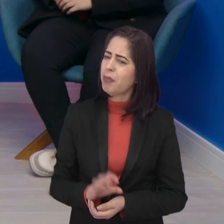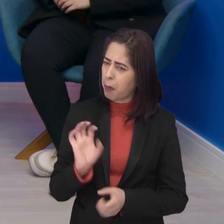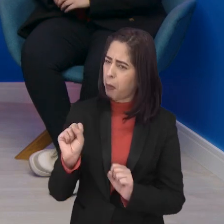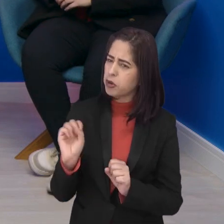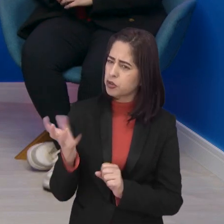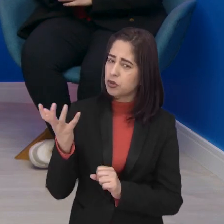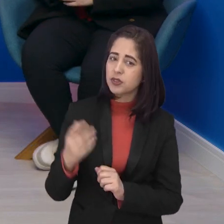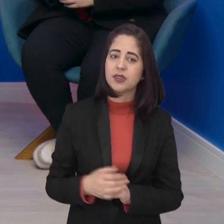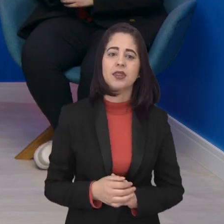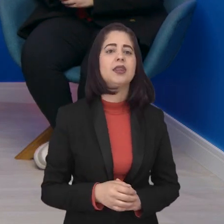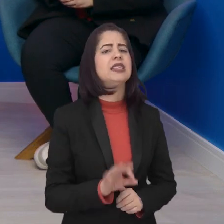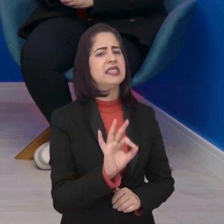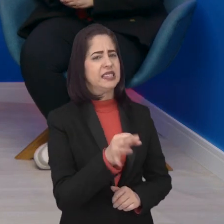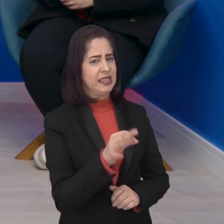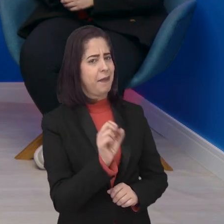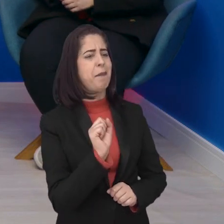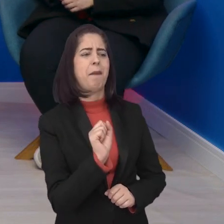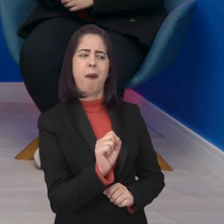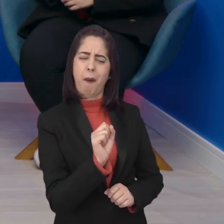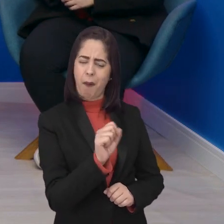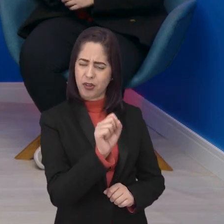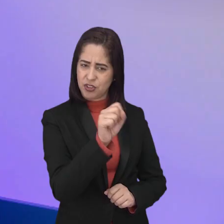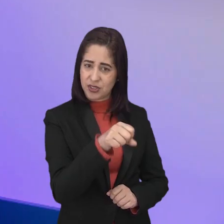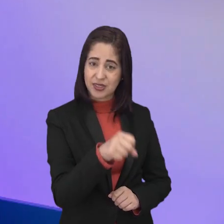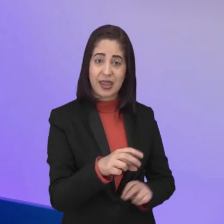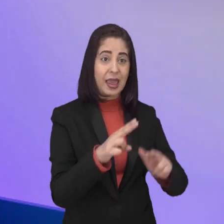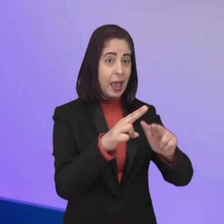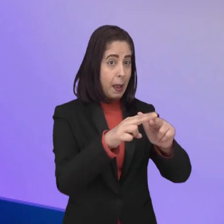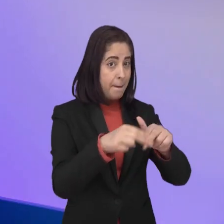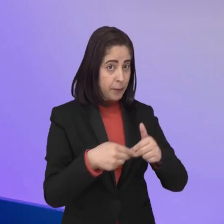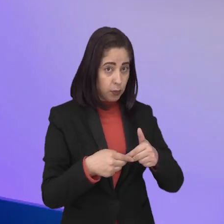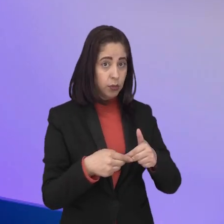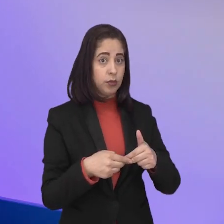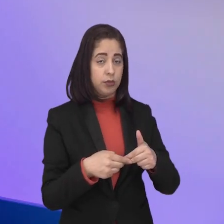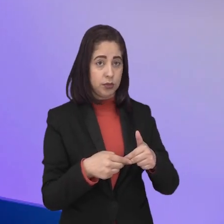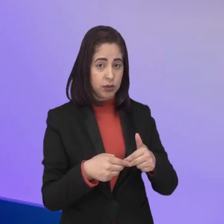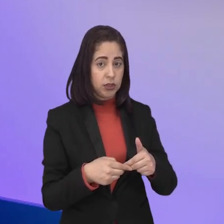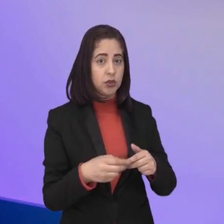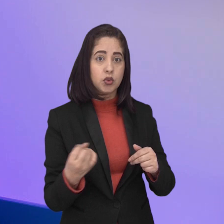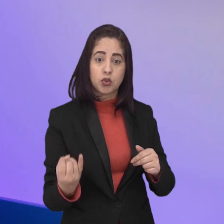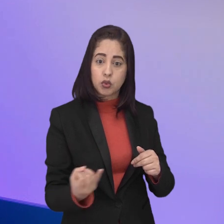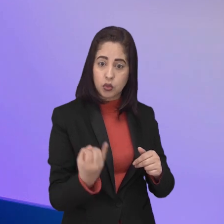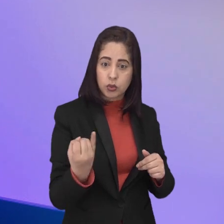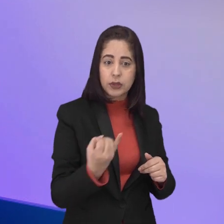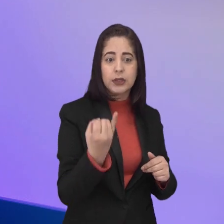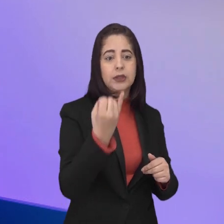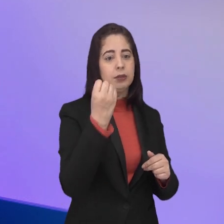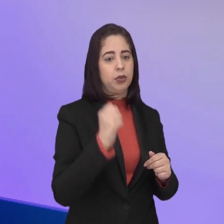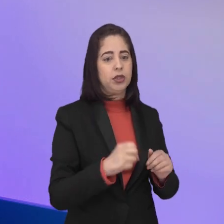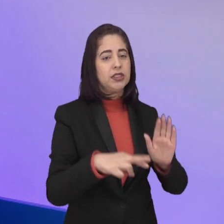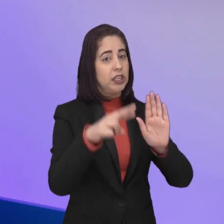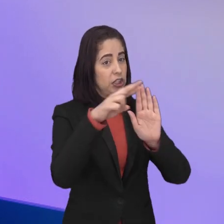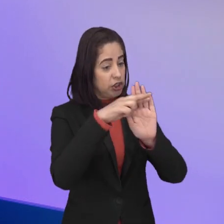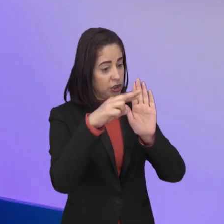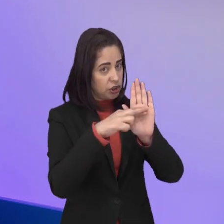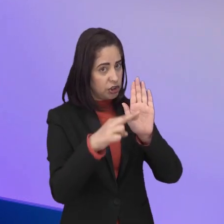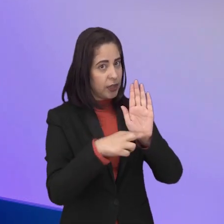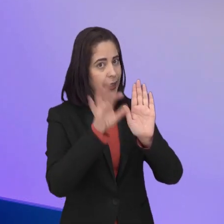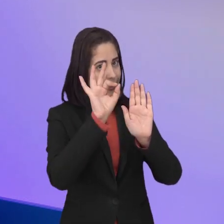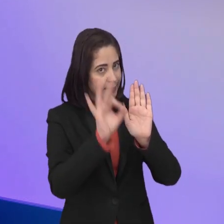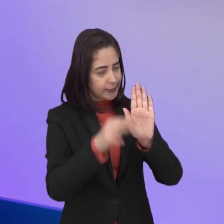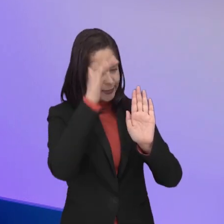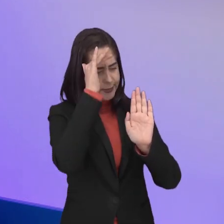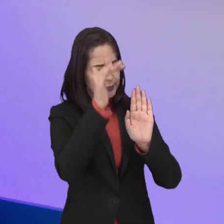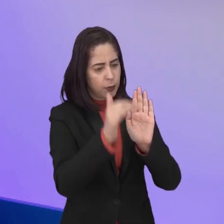forma isso acontece, Limão? Pode, sem sombra de dúvida, por isso que essa necessidade de disciplinar o seu uso, né? Ela influencia